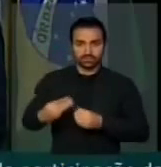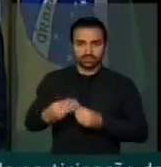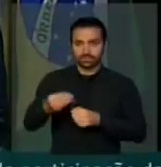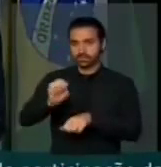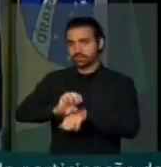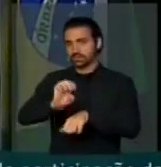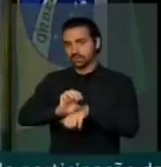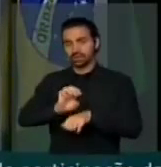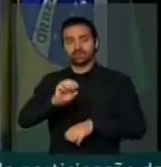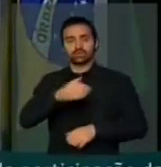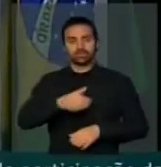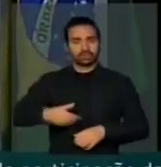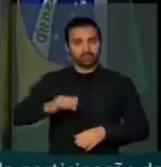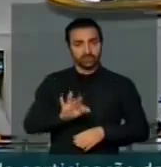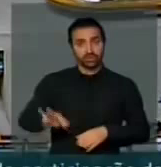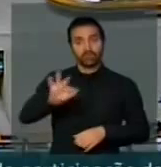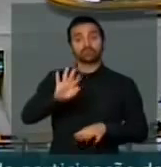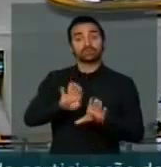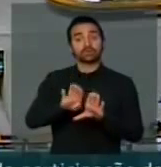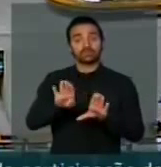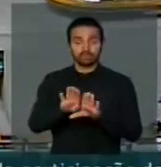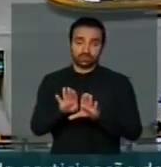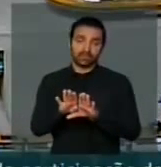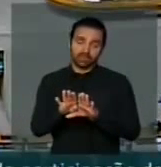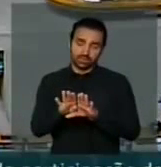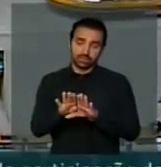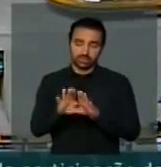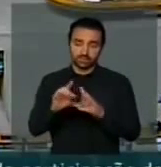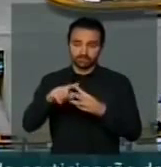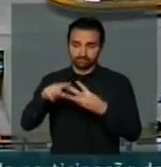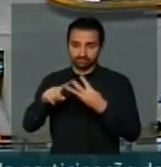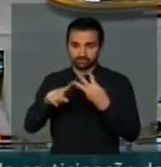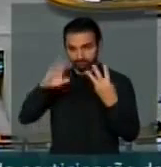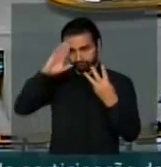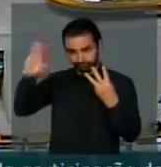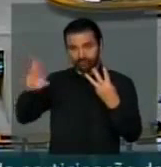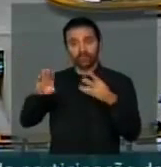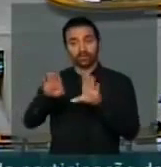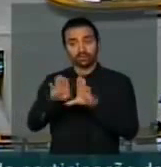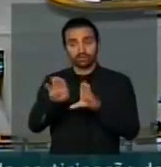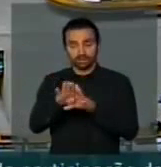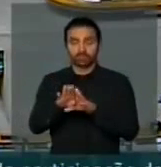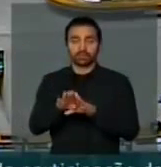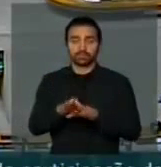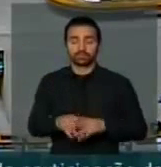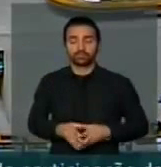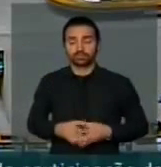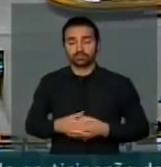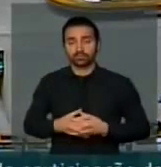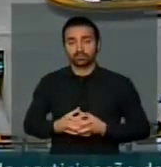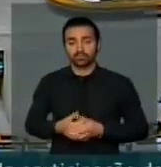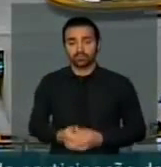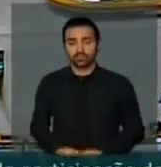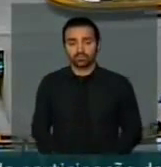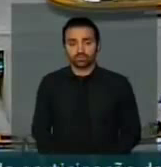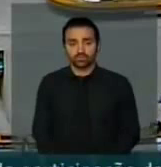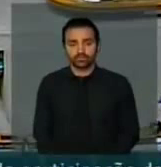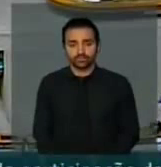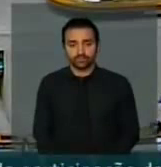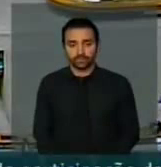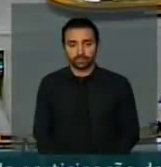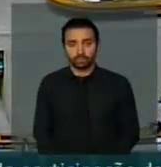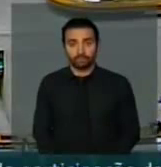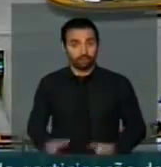da União, e também das nossas Forças Armadas e das nossas forças de segurança. É